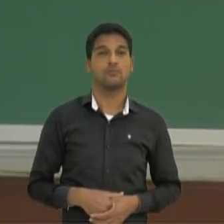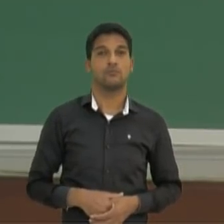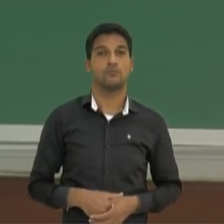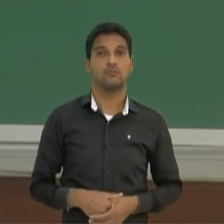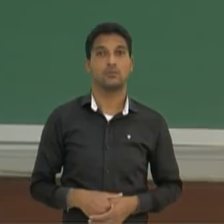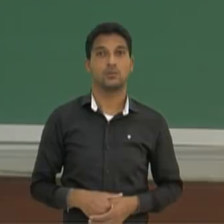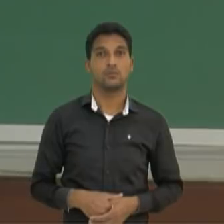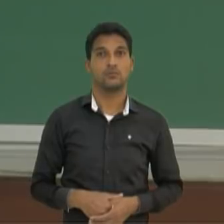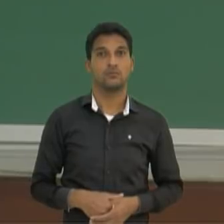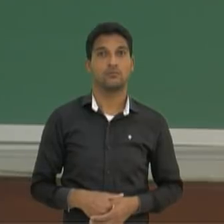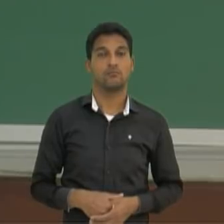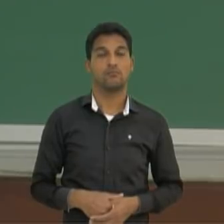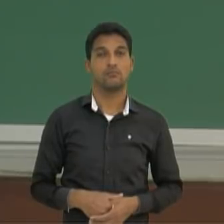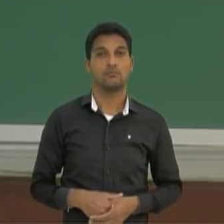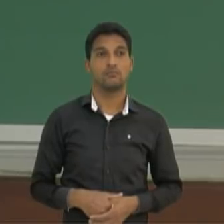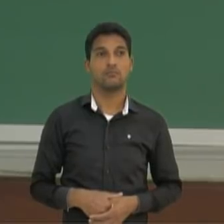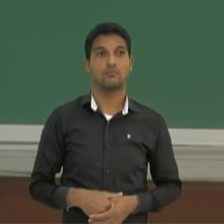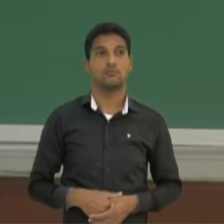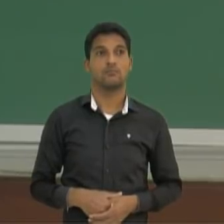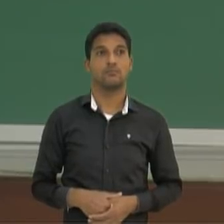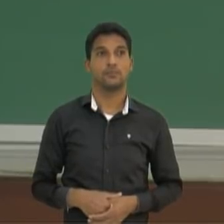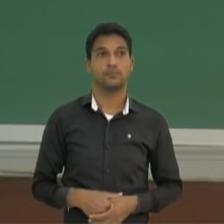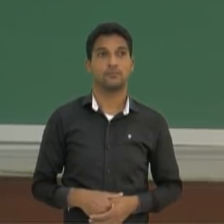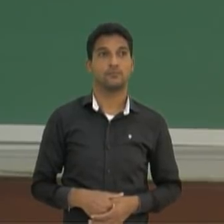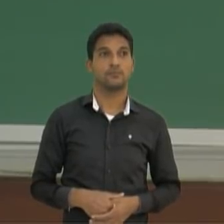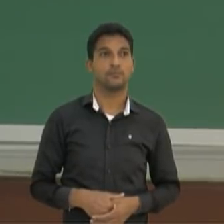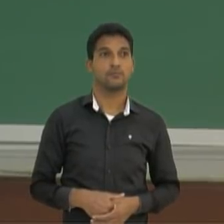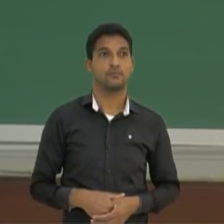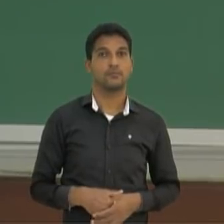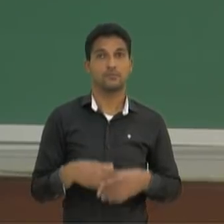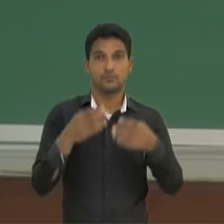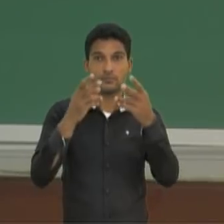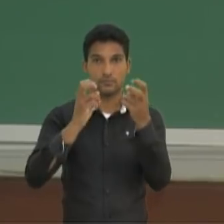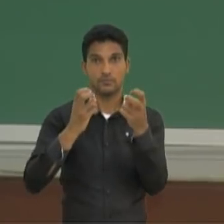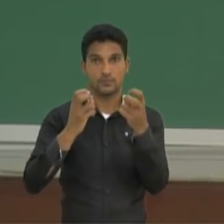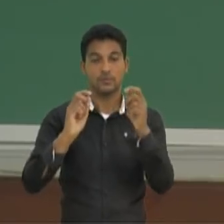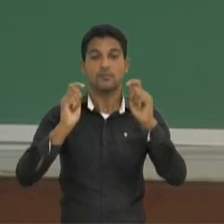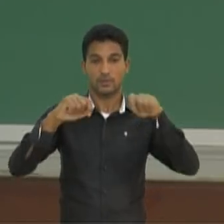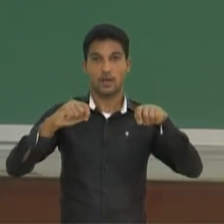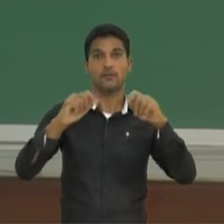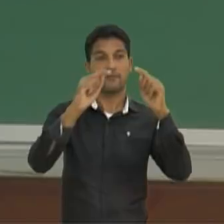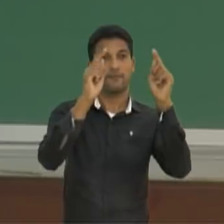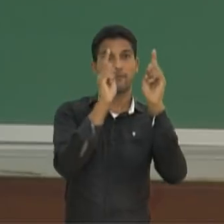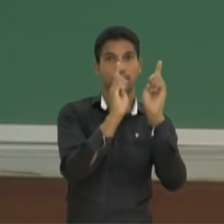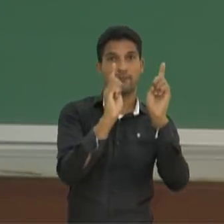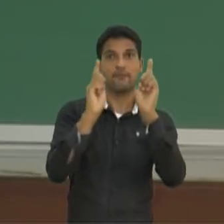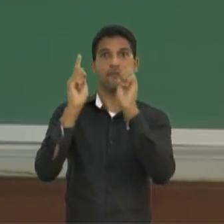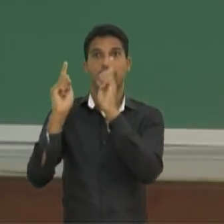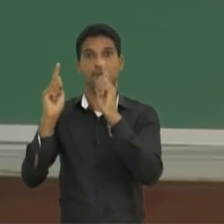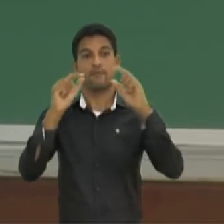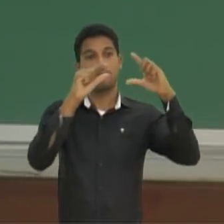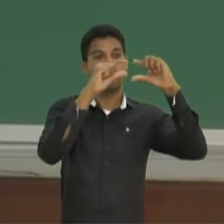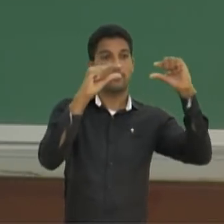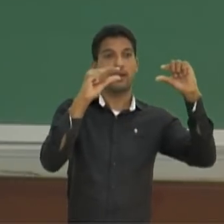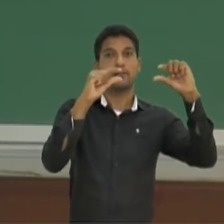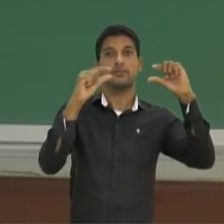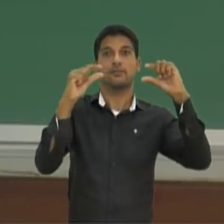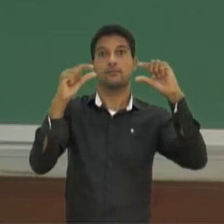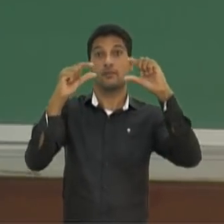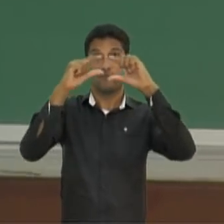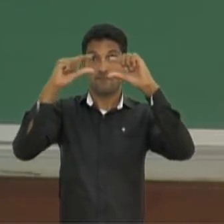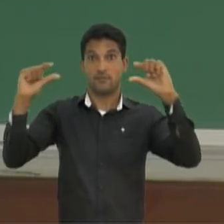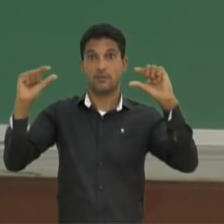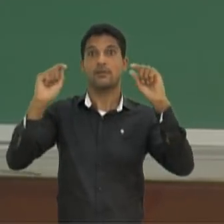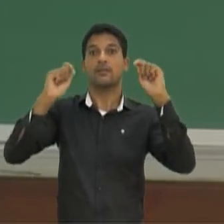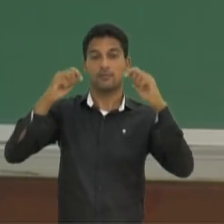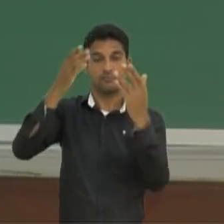fazer os períodos compostos ali por coordenação. Então, vejam que seria possível dividir essa frase em 2, né? E não perderia o sentido.